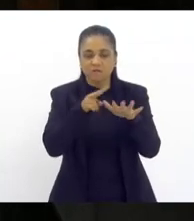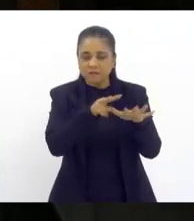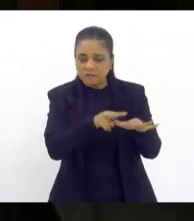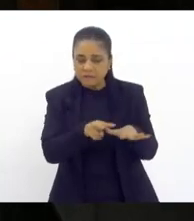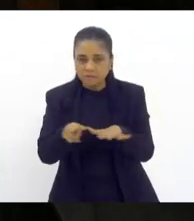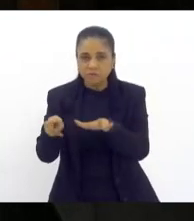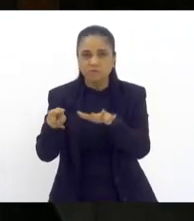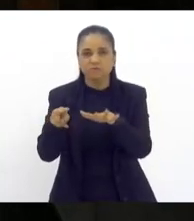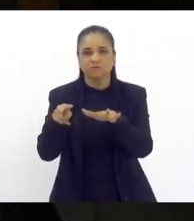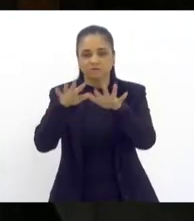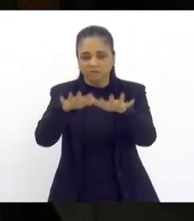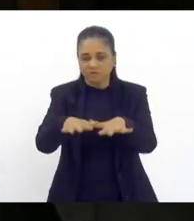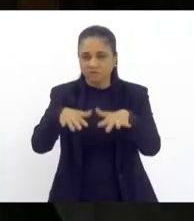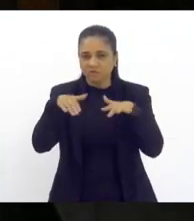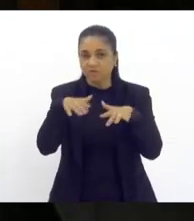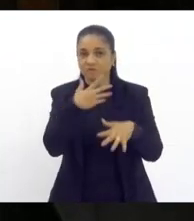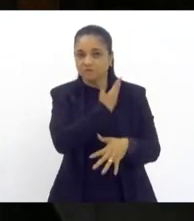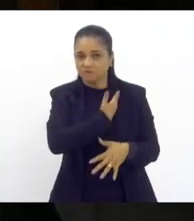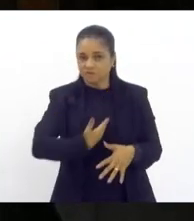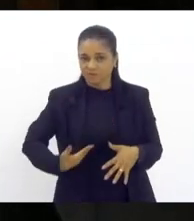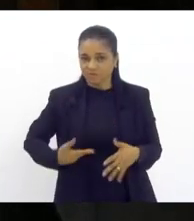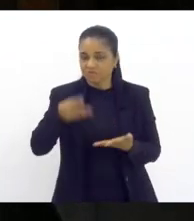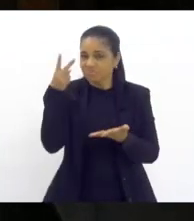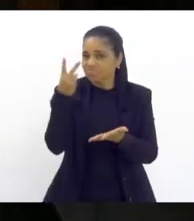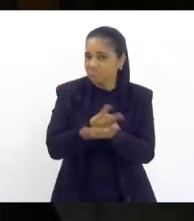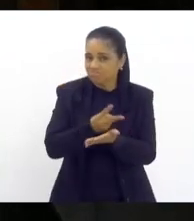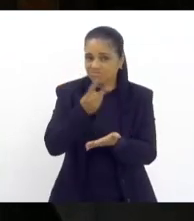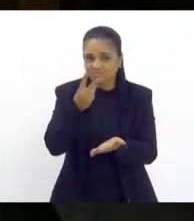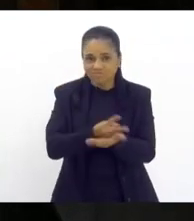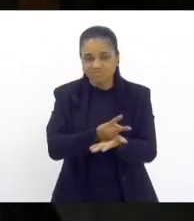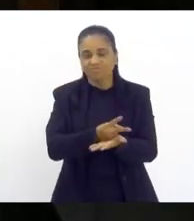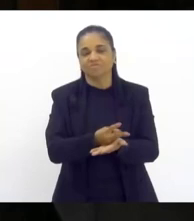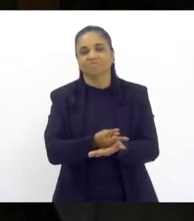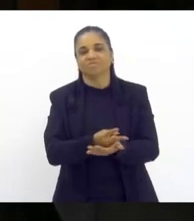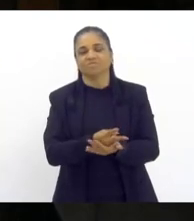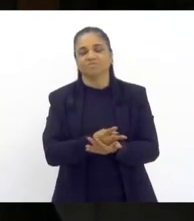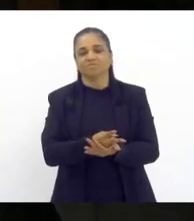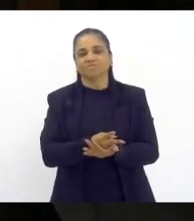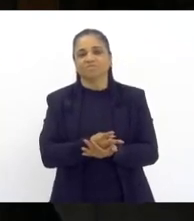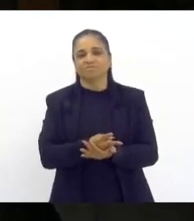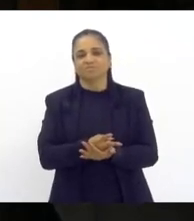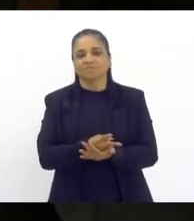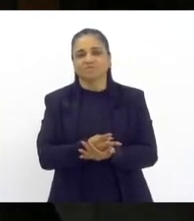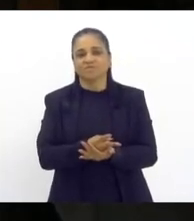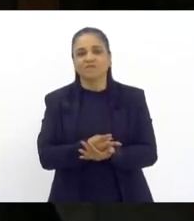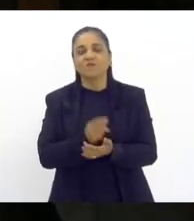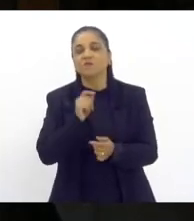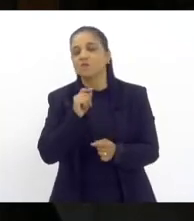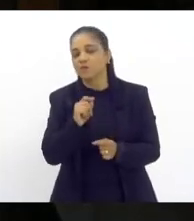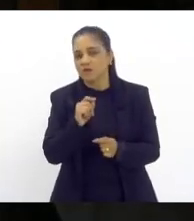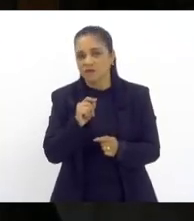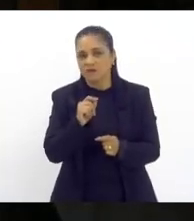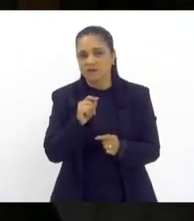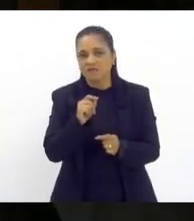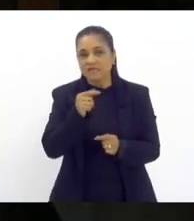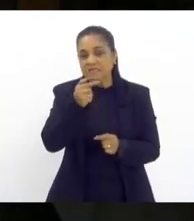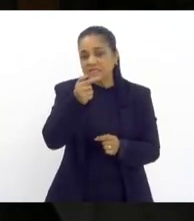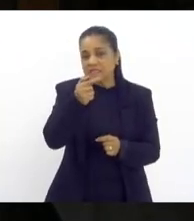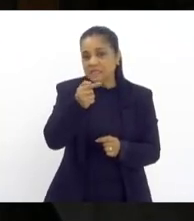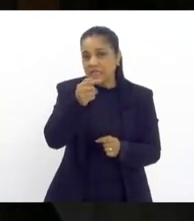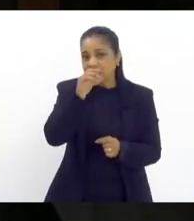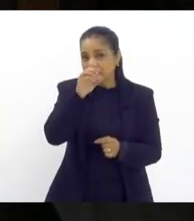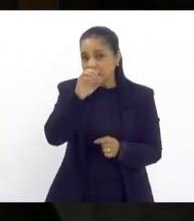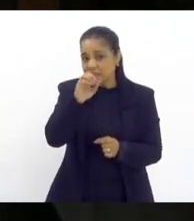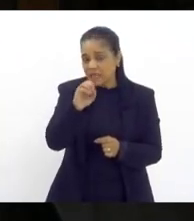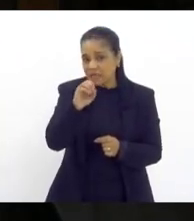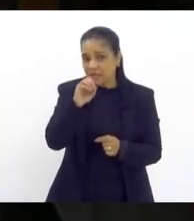audiências públicas regulares com a apreciação de, no mínimo, 70